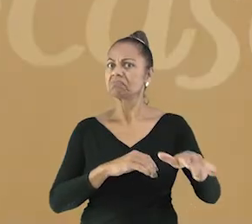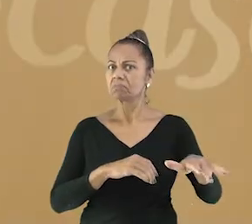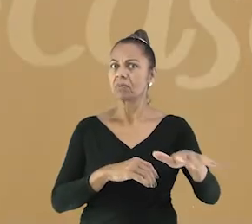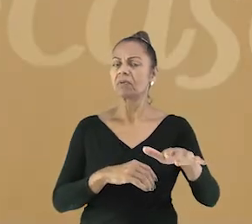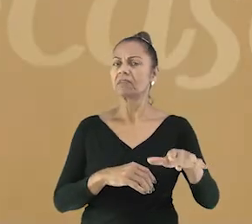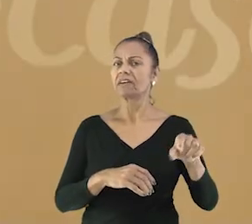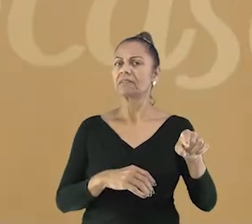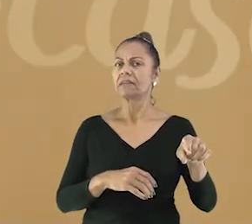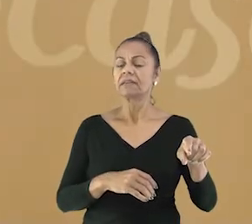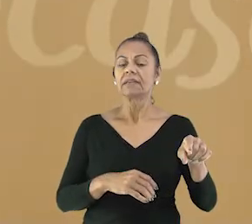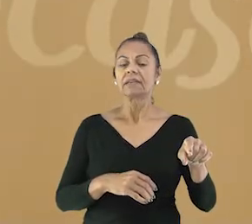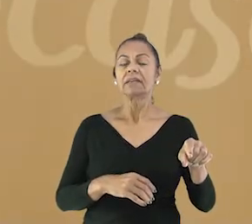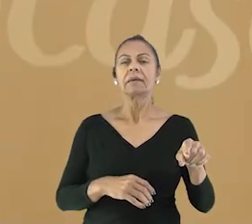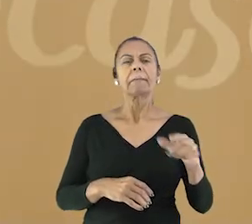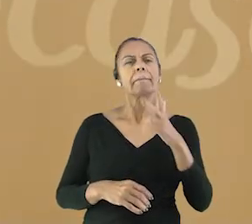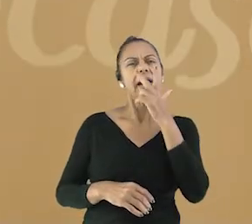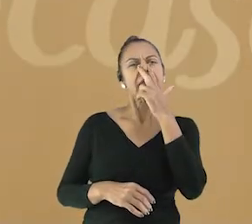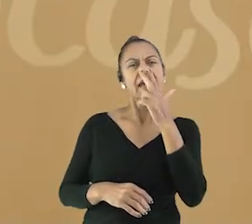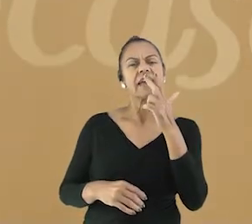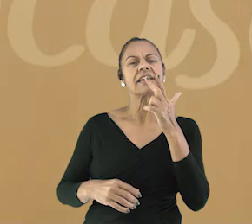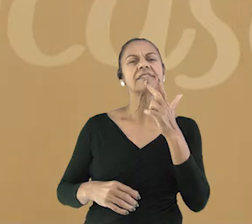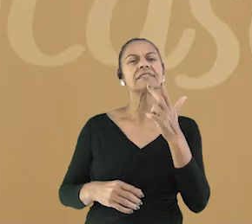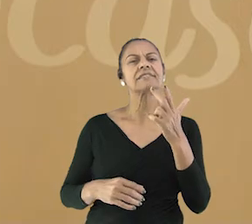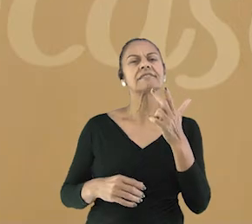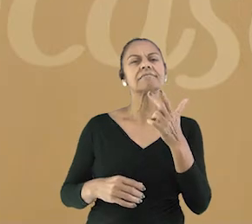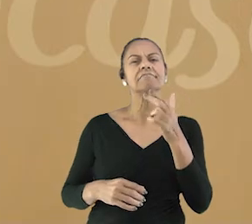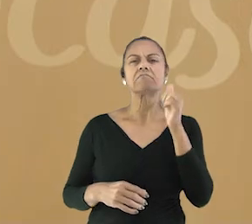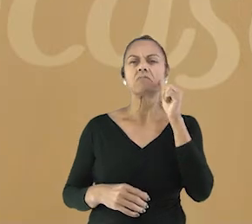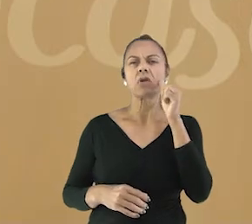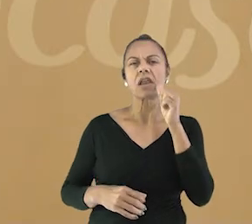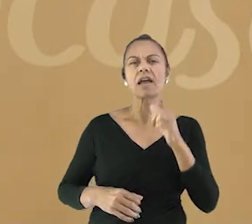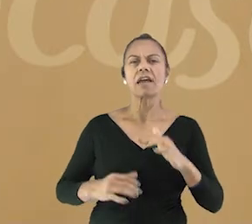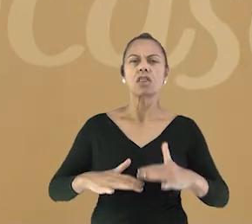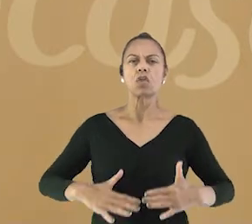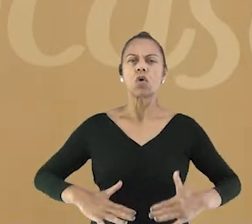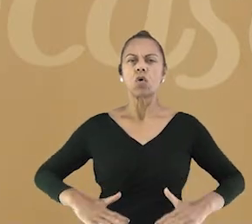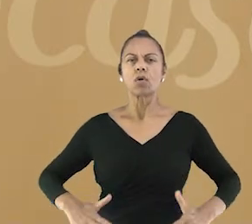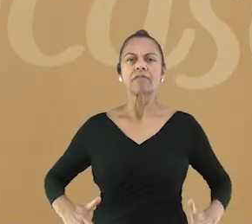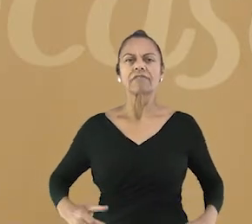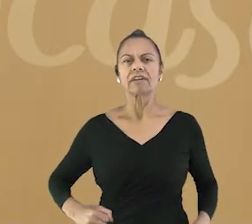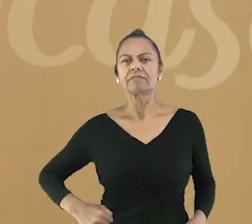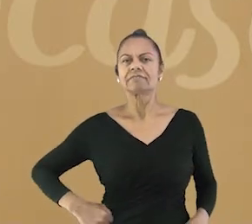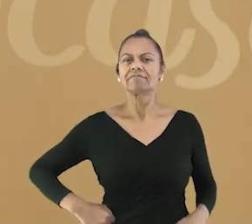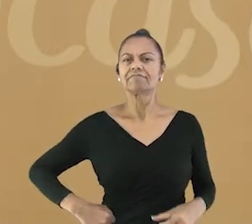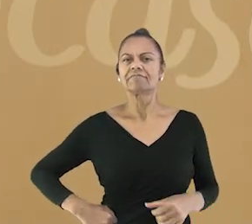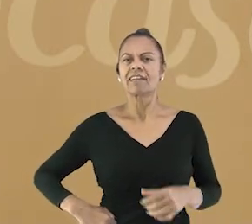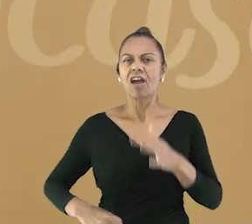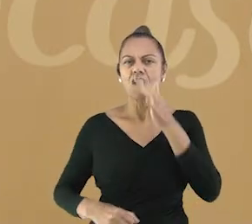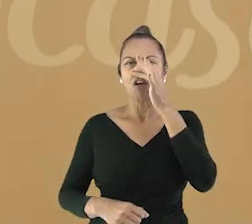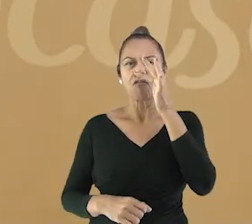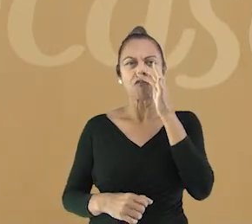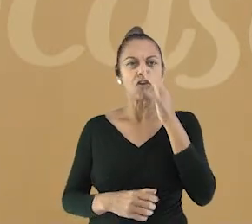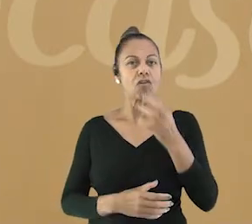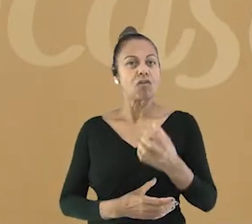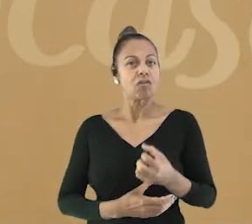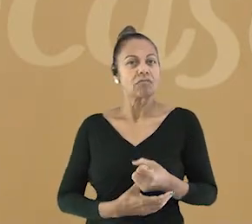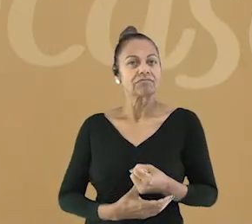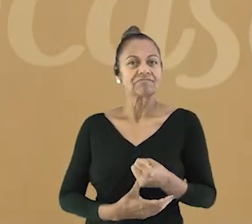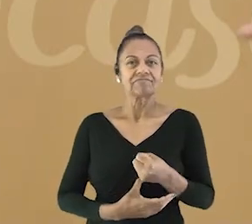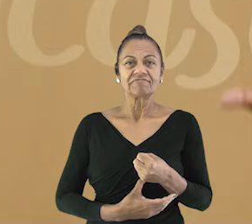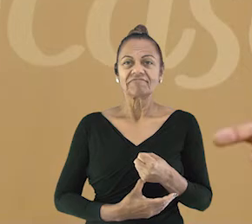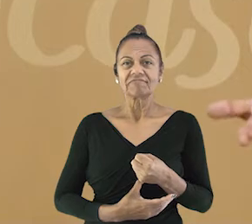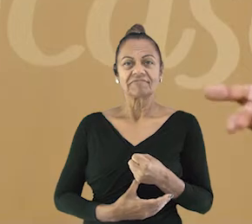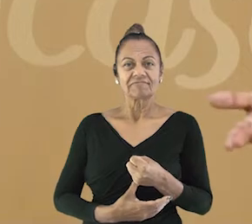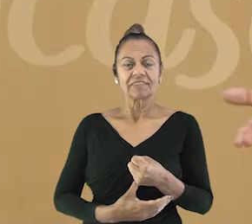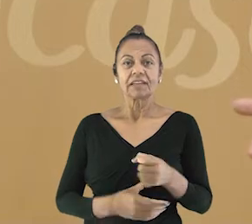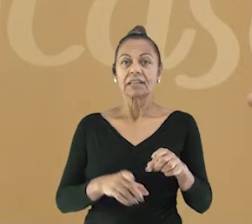E aí, o que vocês acharam? É muito interessante, não é mesmo? O casamento pomerano é ao mesmo tempo parecido com